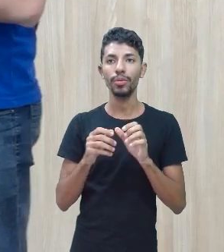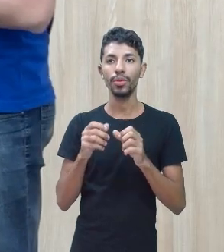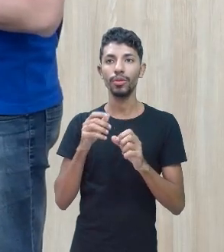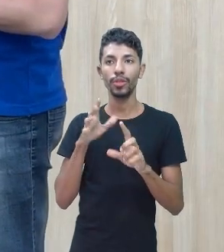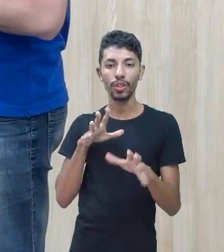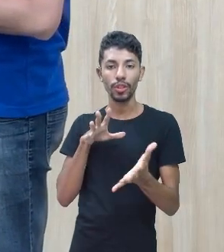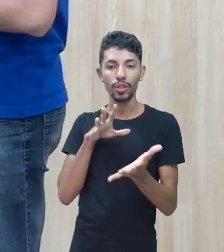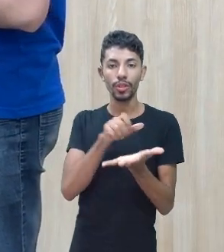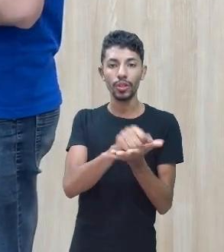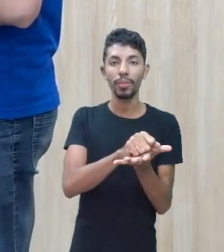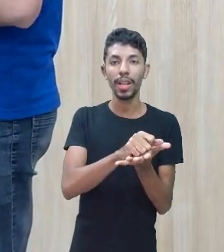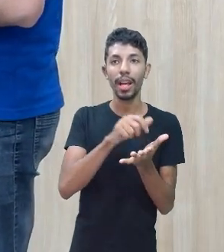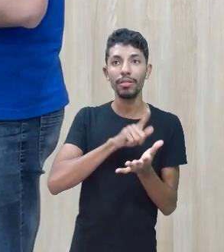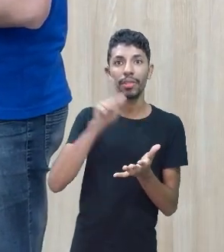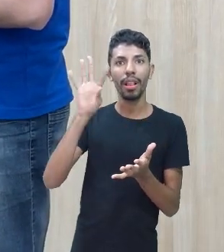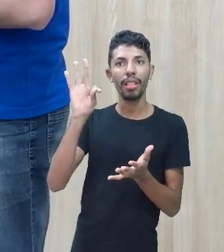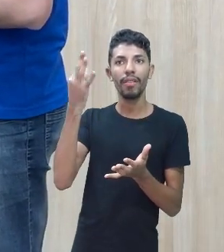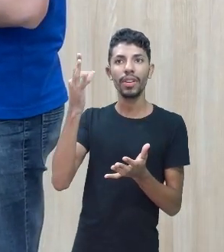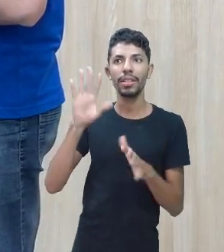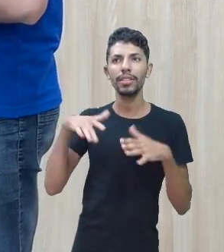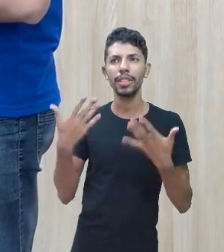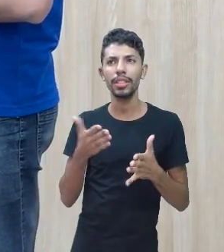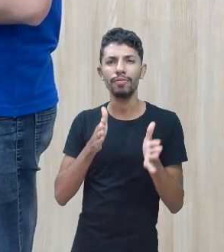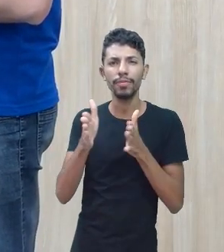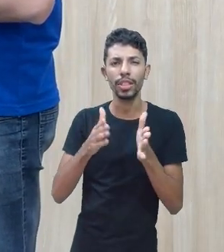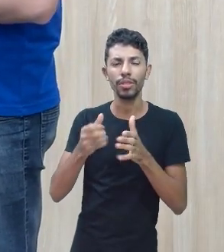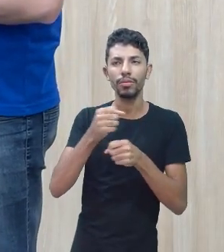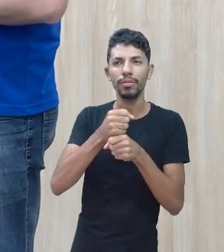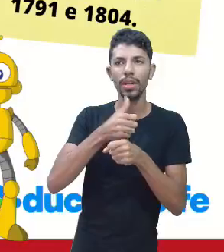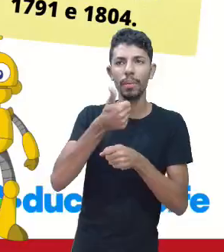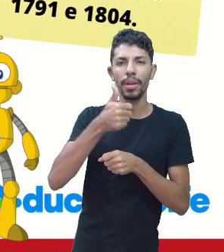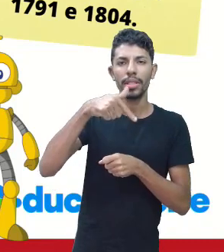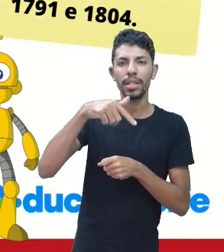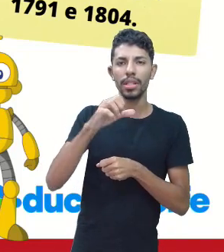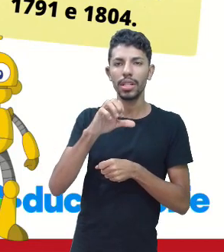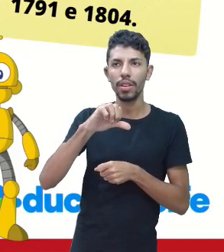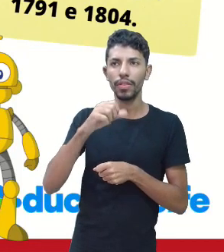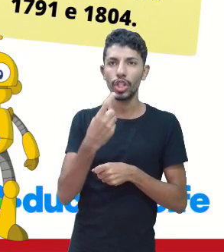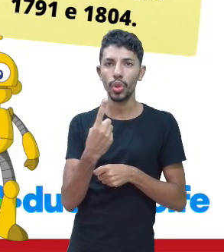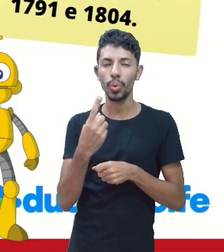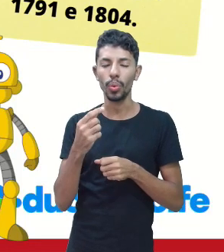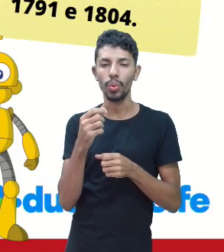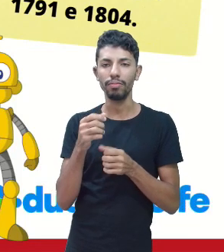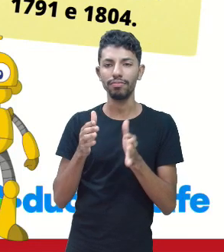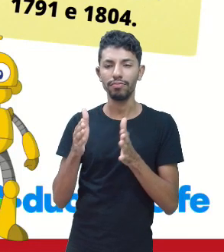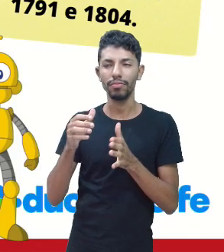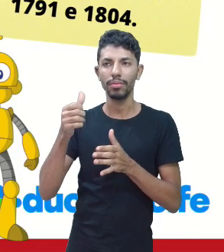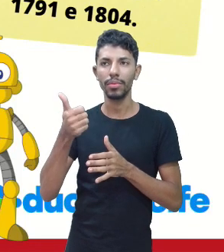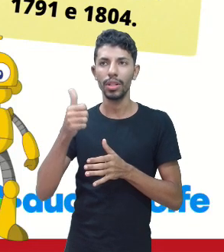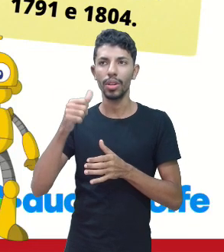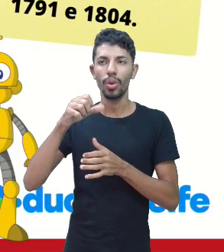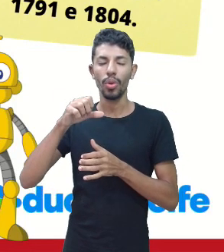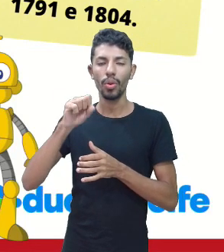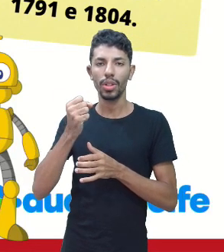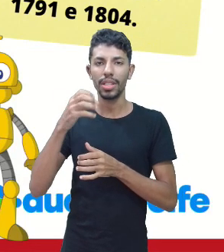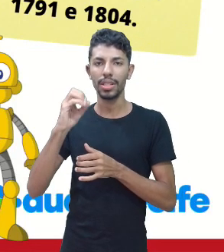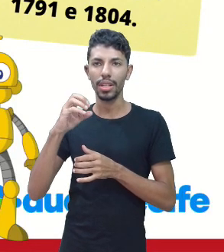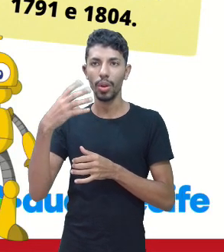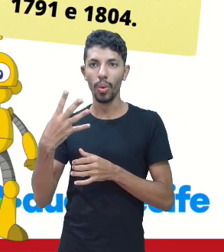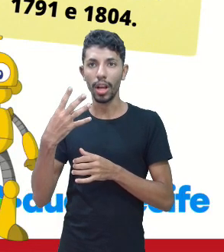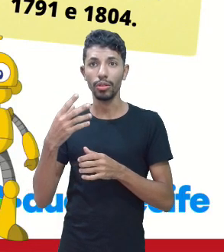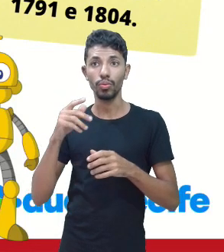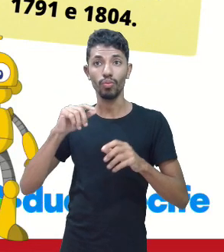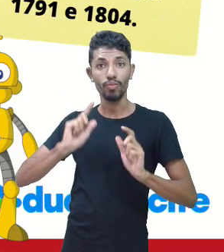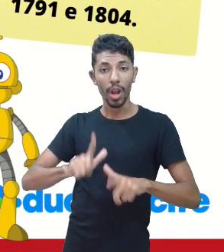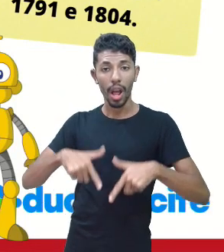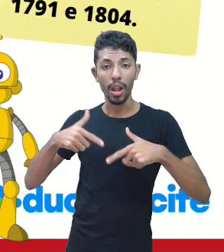de 1791 e 1804, né, uma luta contra a França acabou, né, resultando com a independência